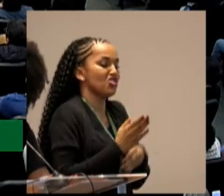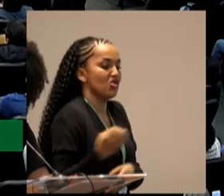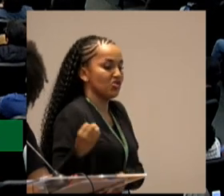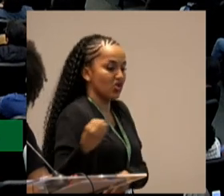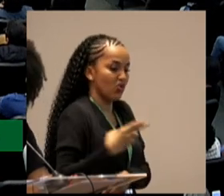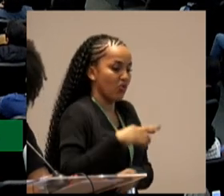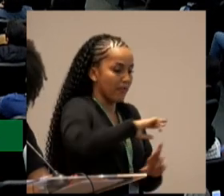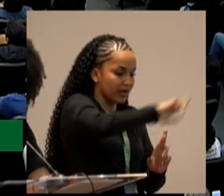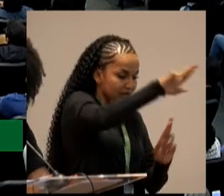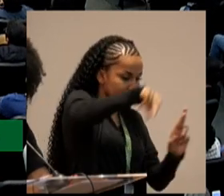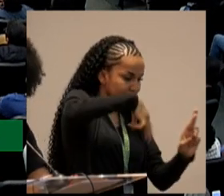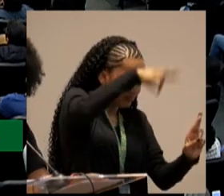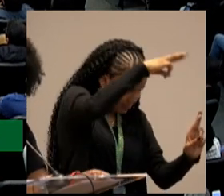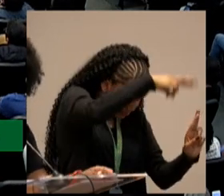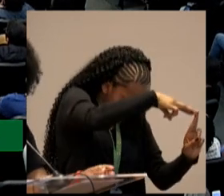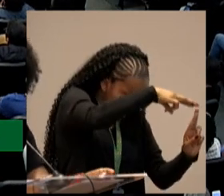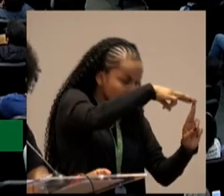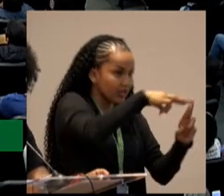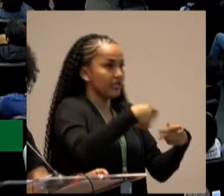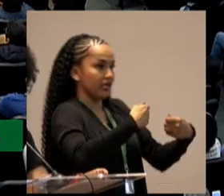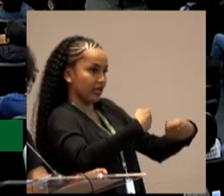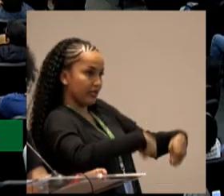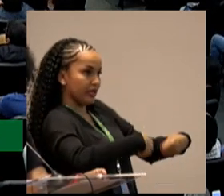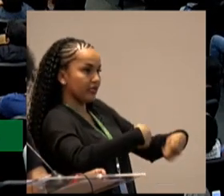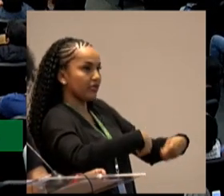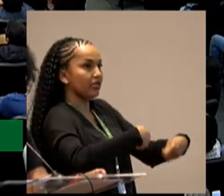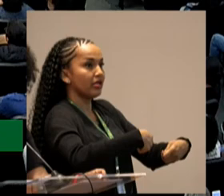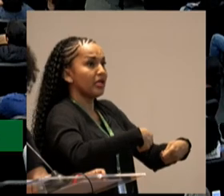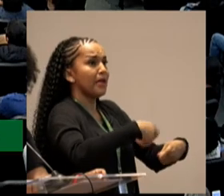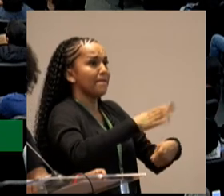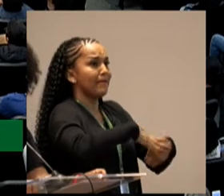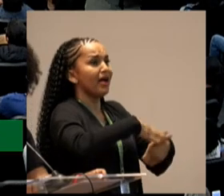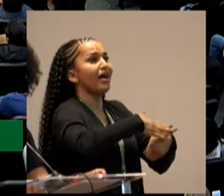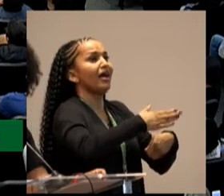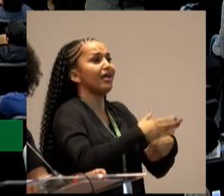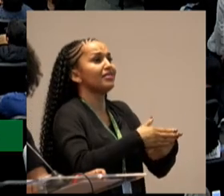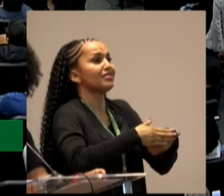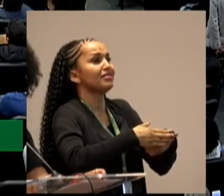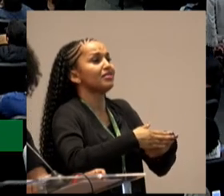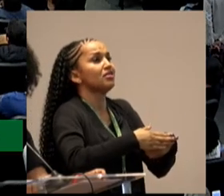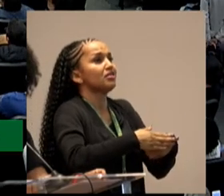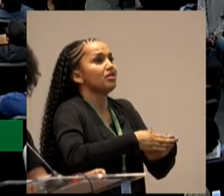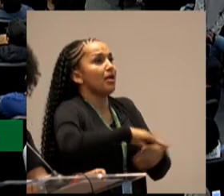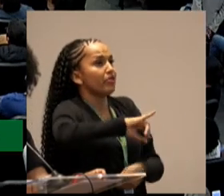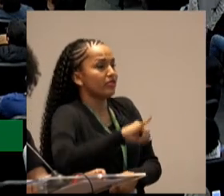se referenciarem e que precisam ser mais intensamente aproveitadas.